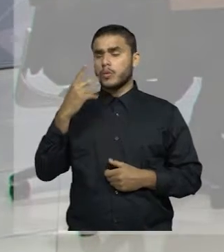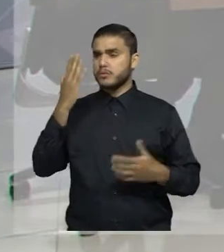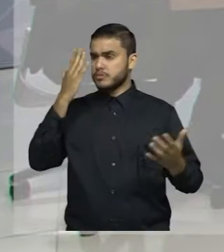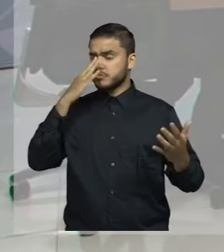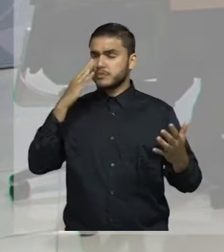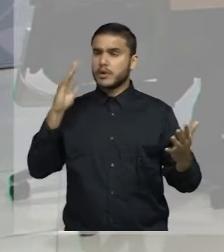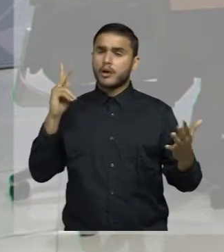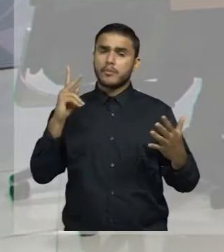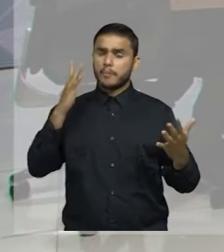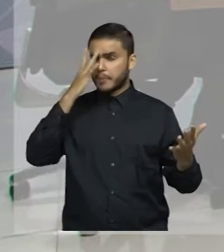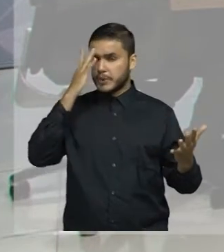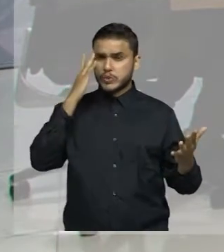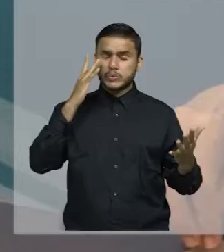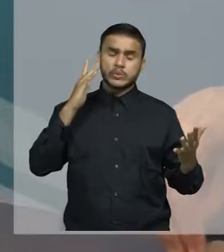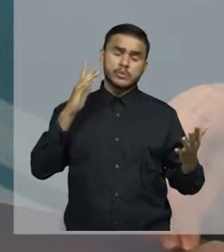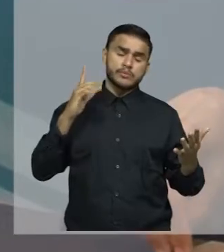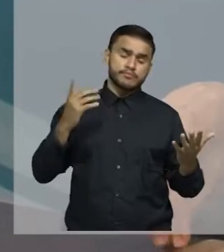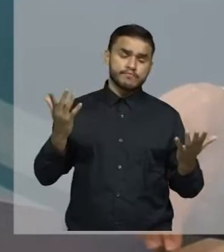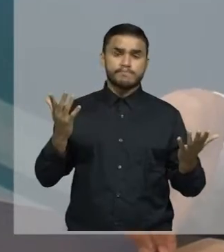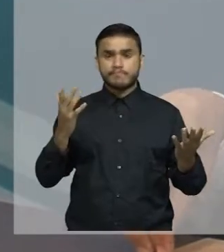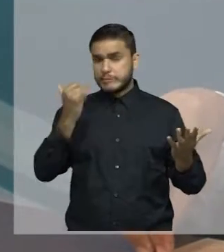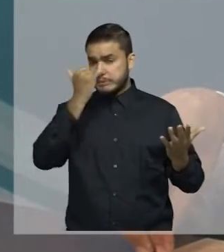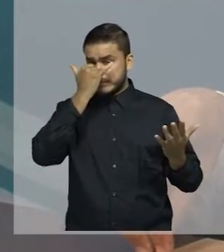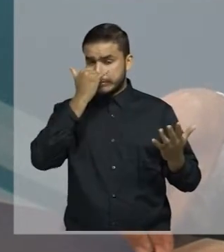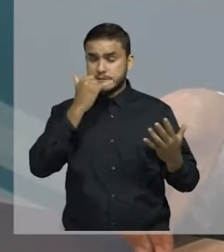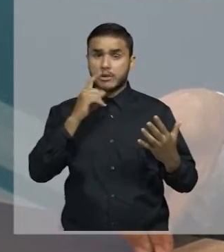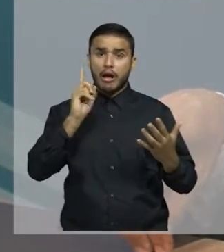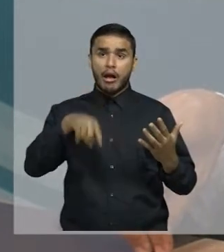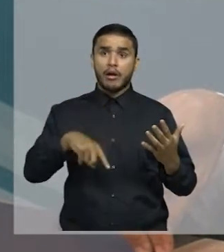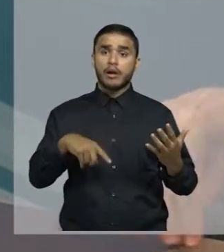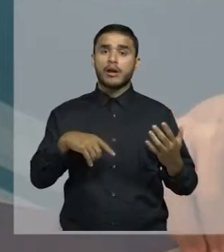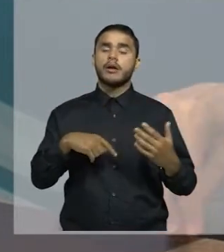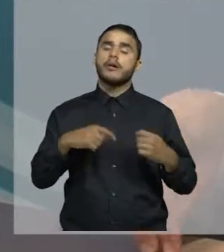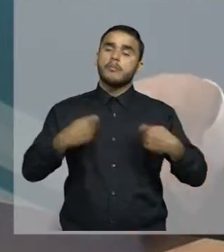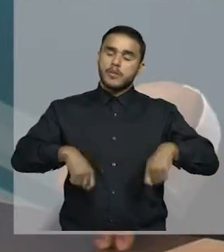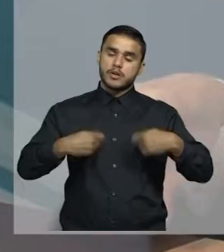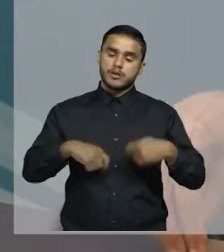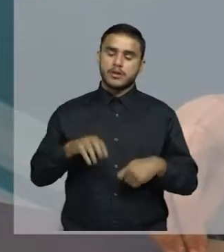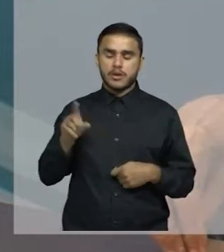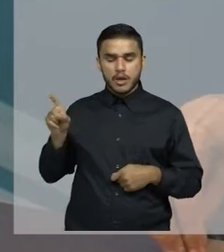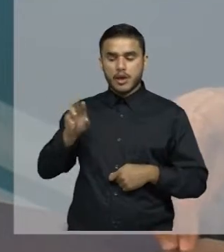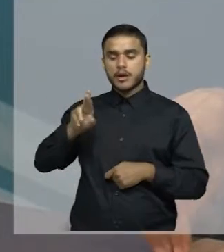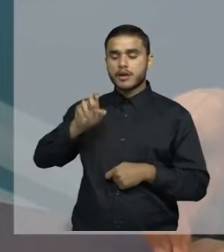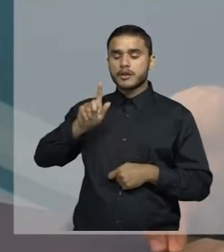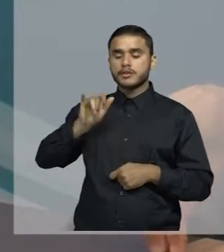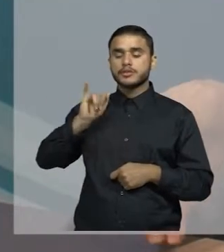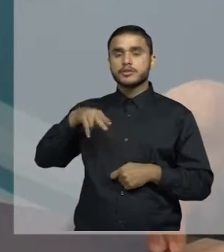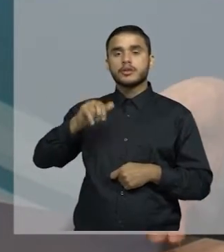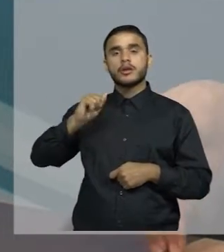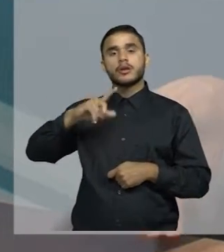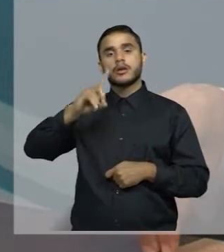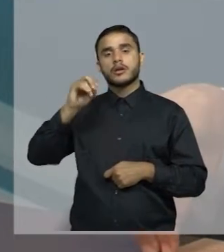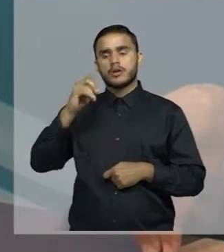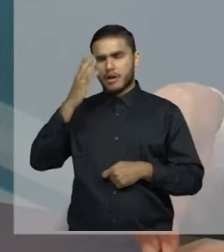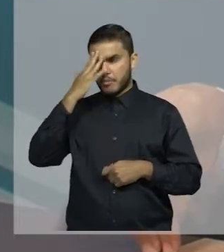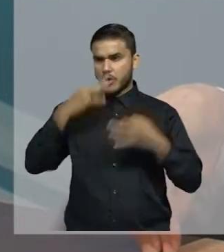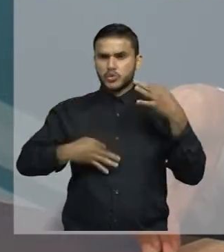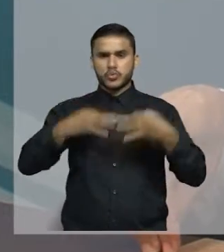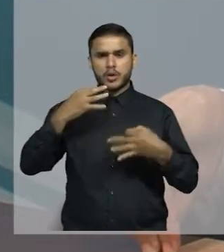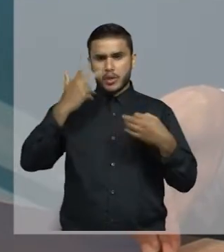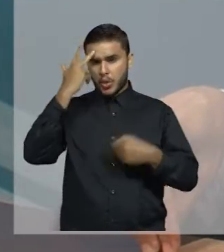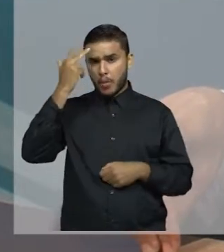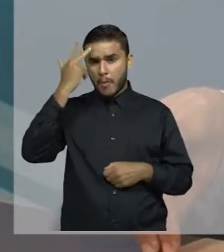corporal grave e tal, é preciso que seja julgado isso. Agora, acho que o Reginaldo tem razão quando ele diz que não deve ser no júri